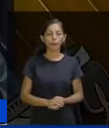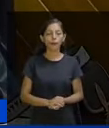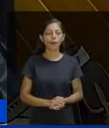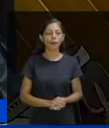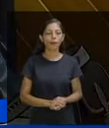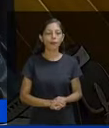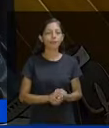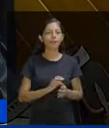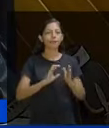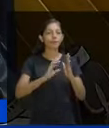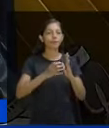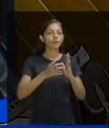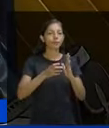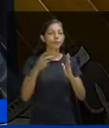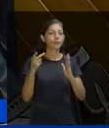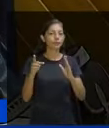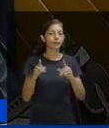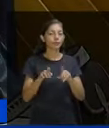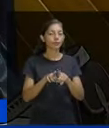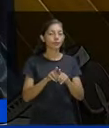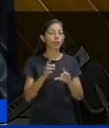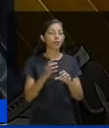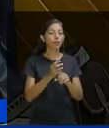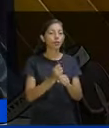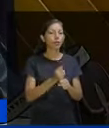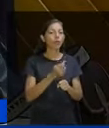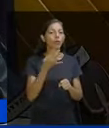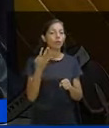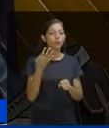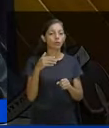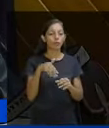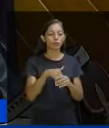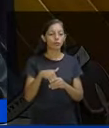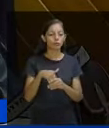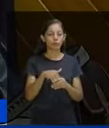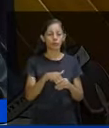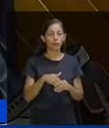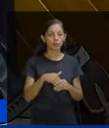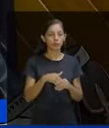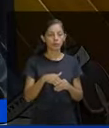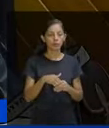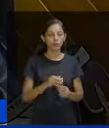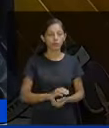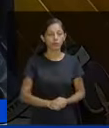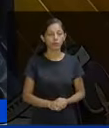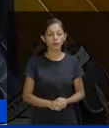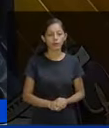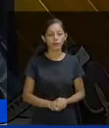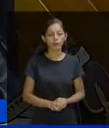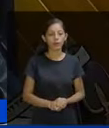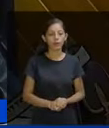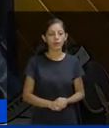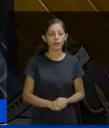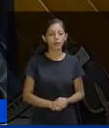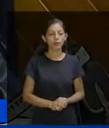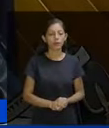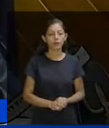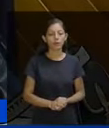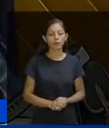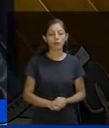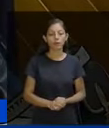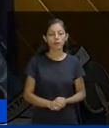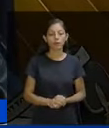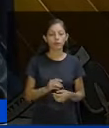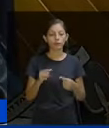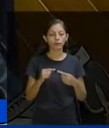eleitoral e partidário, do artigo 222 do Código Eleitoral, inclusive para fins de